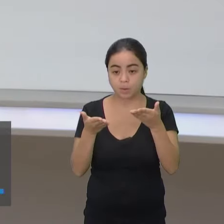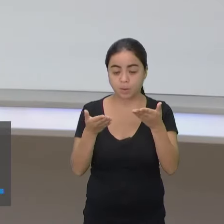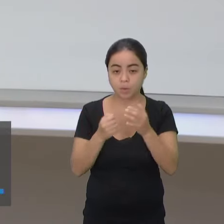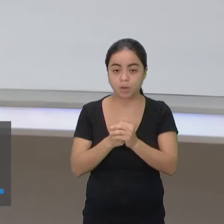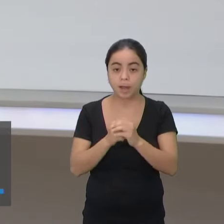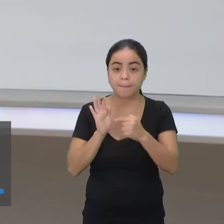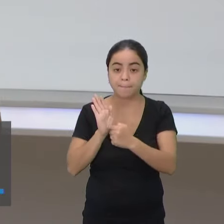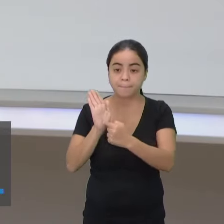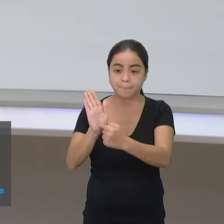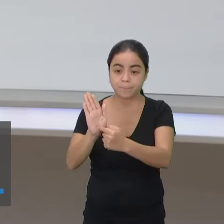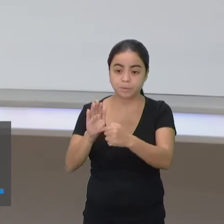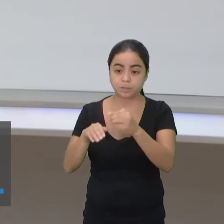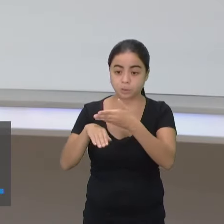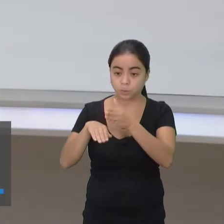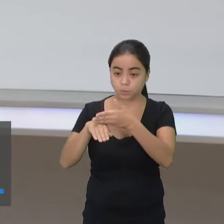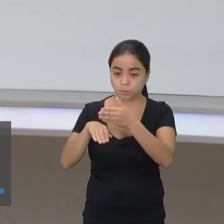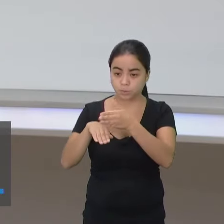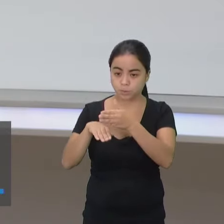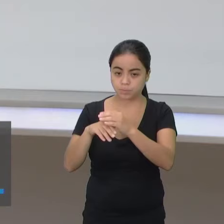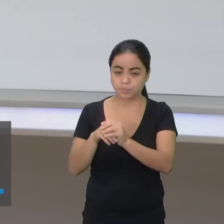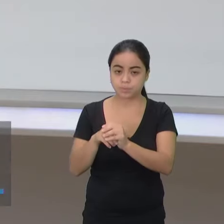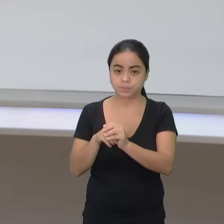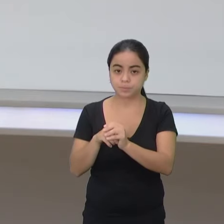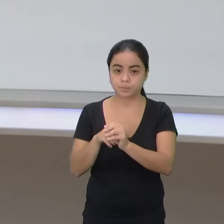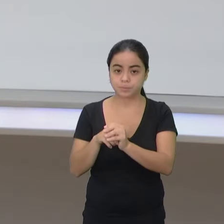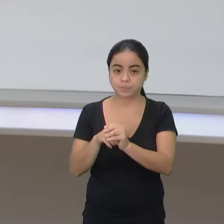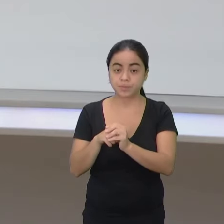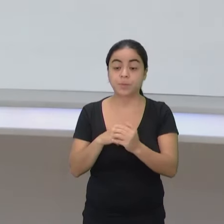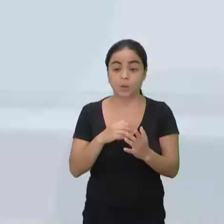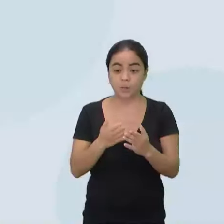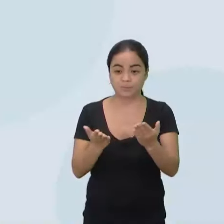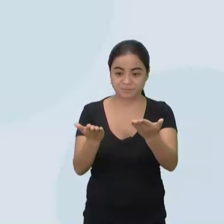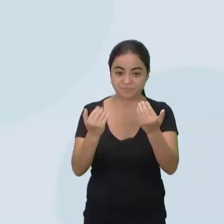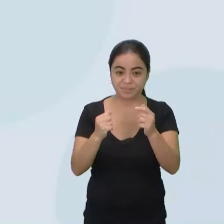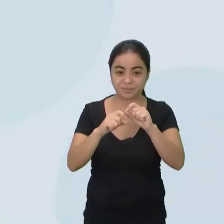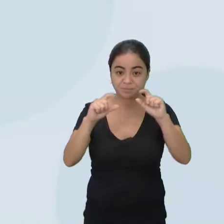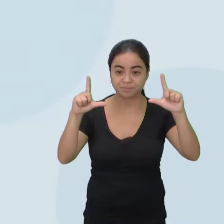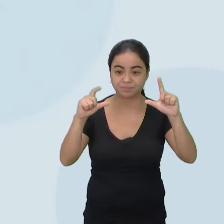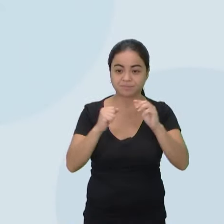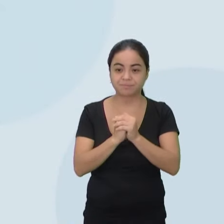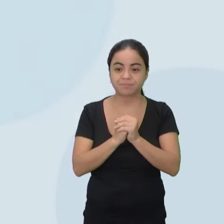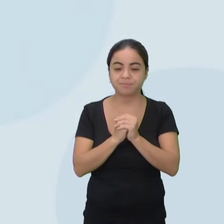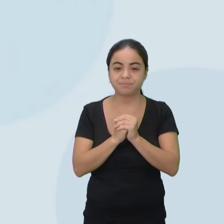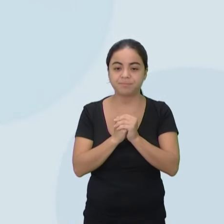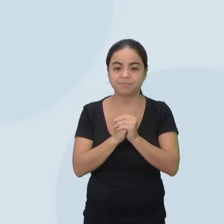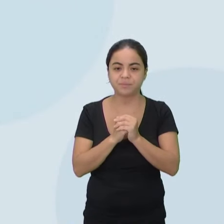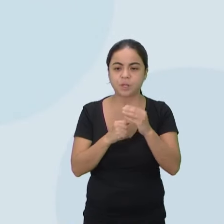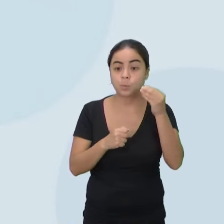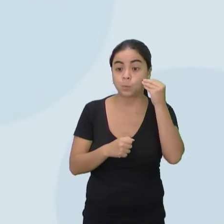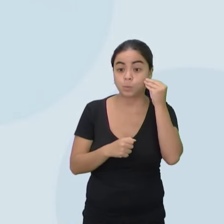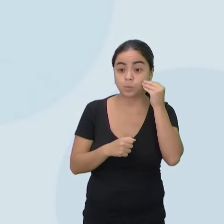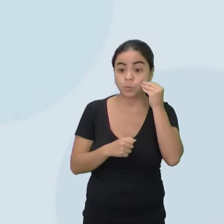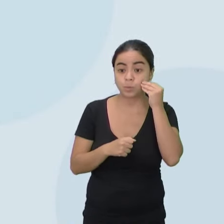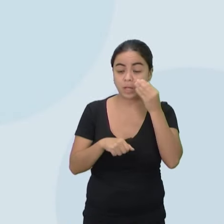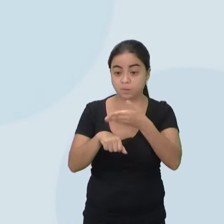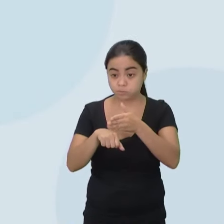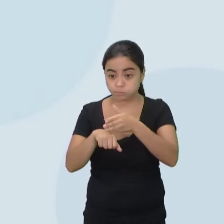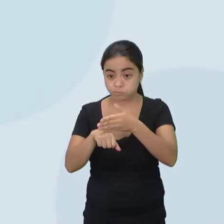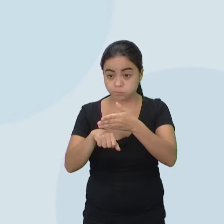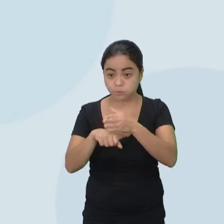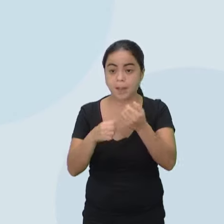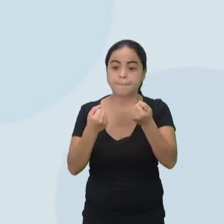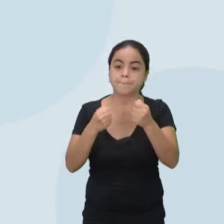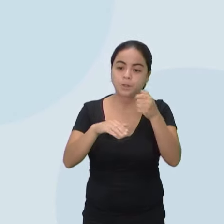aqui no simulador, ó. Nossa produtora, ela vai trocar a telinha aqui pra gente, eu vou tentar mexer no simulador. Vocês